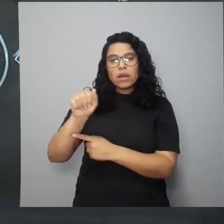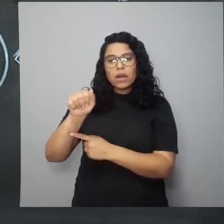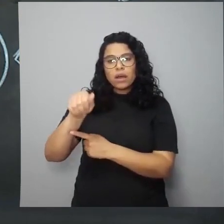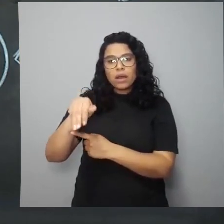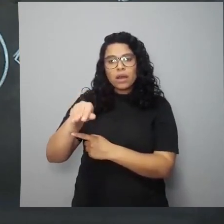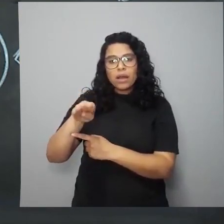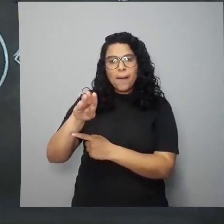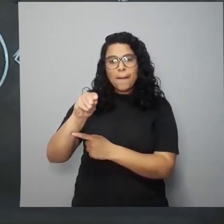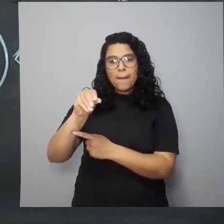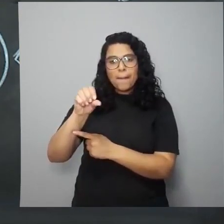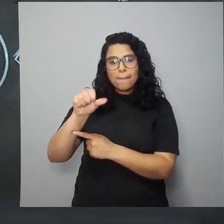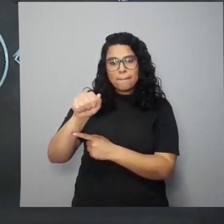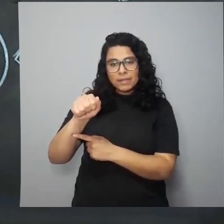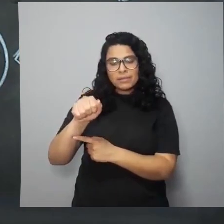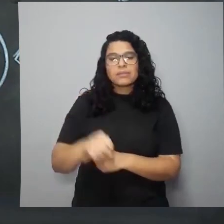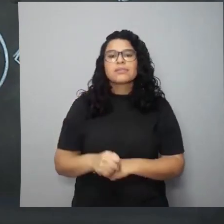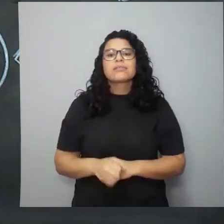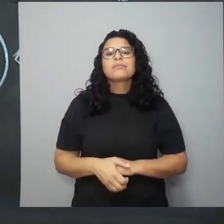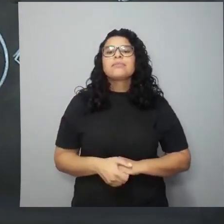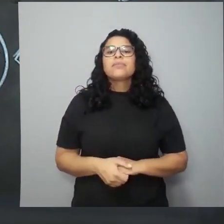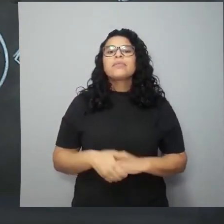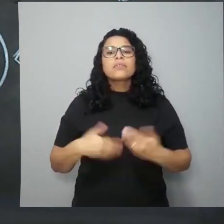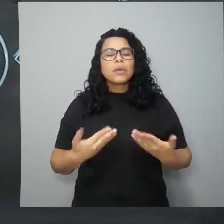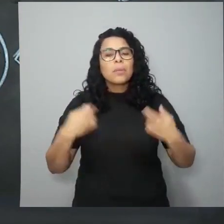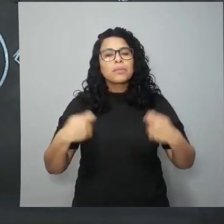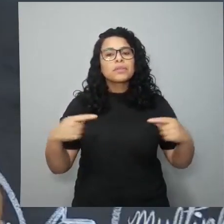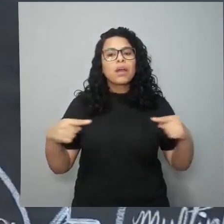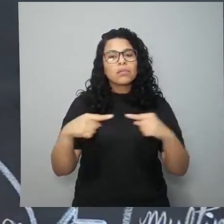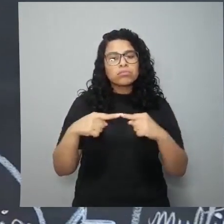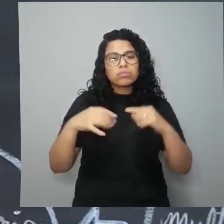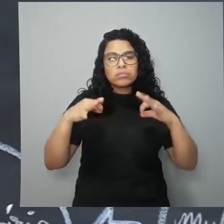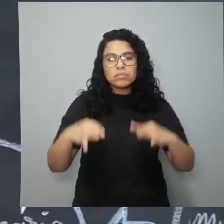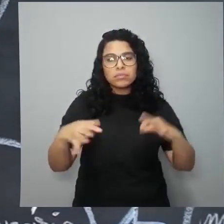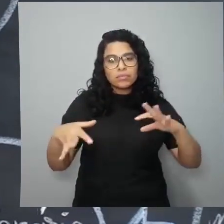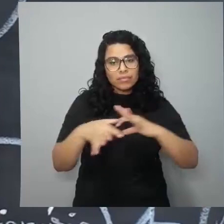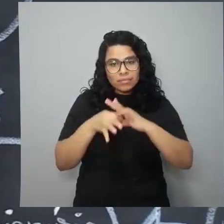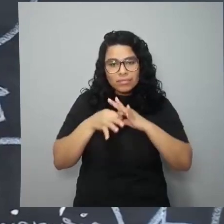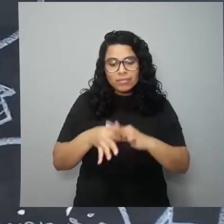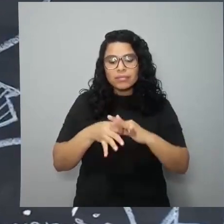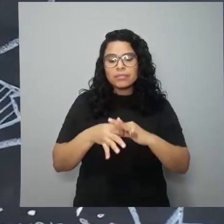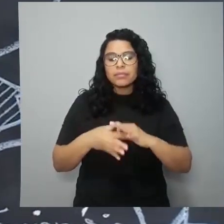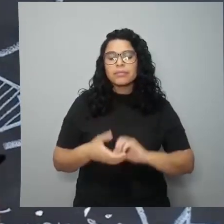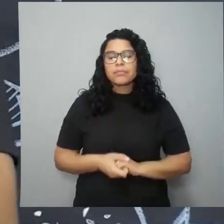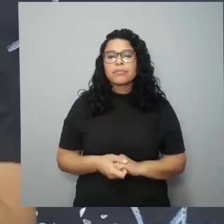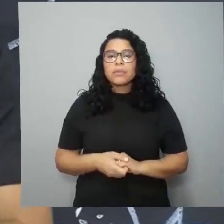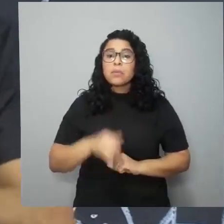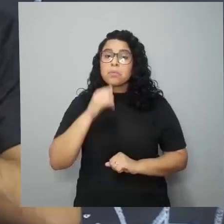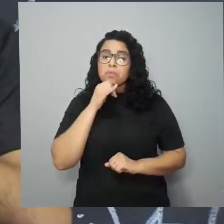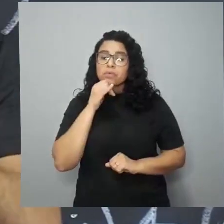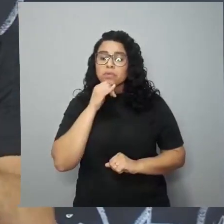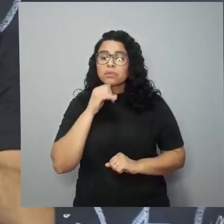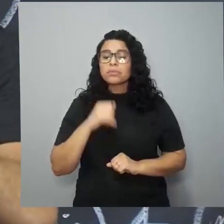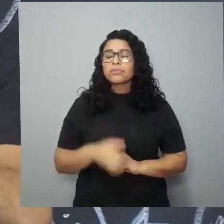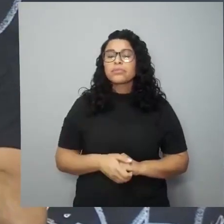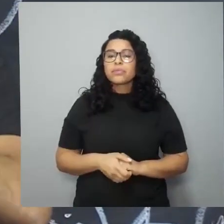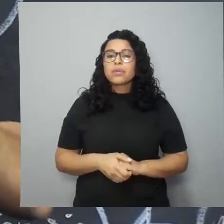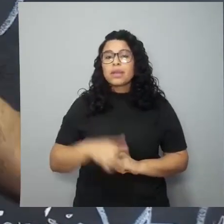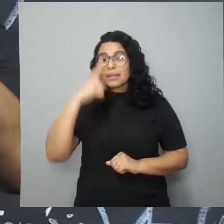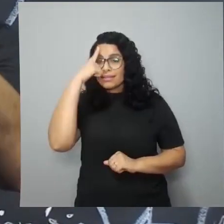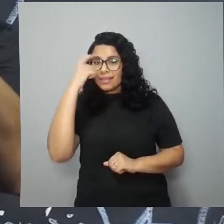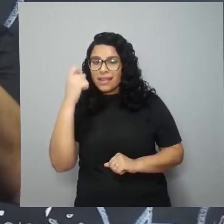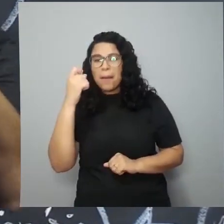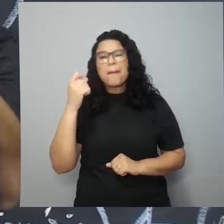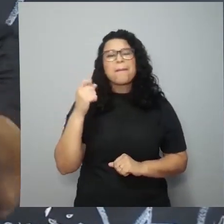uma construção frasal. Então eu preciso estabelecer essa relação. Se você tiver numa construção frasal a ideia de uma palavra